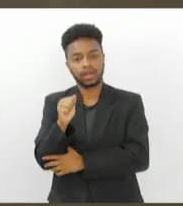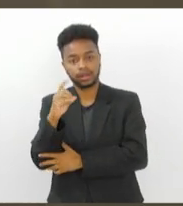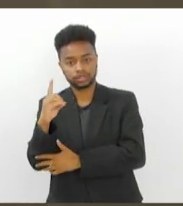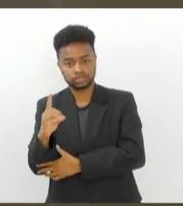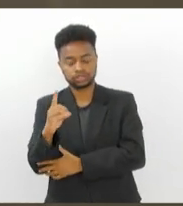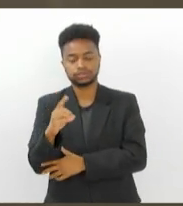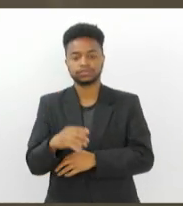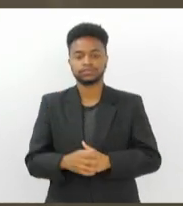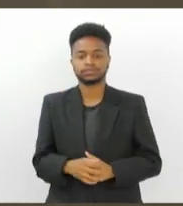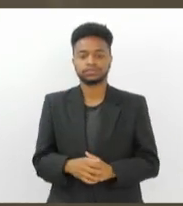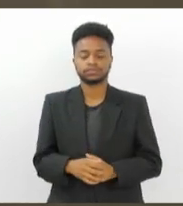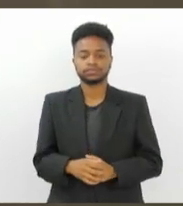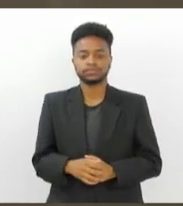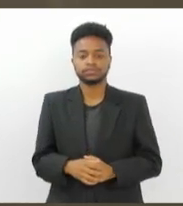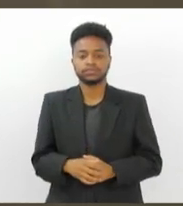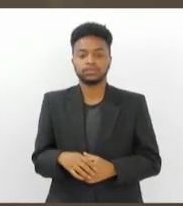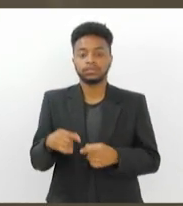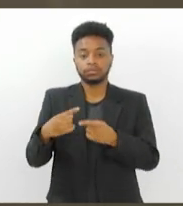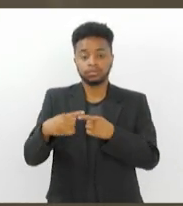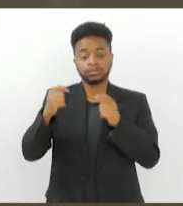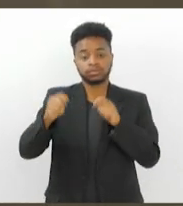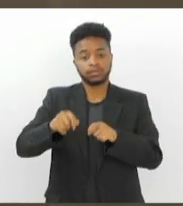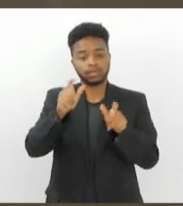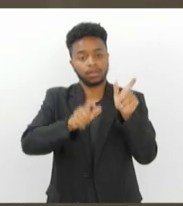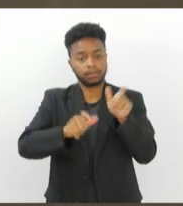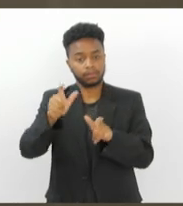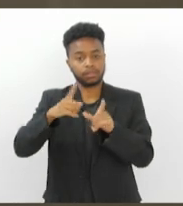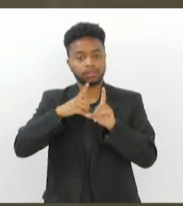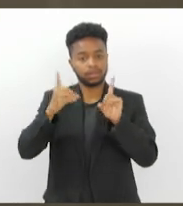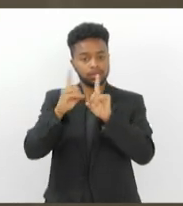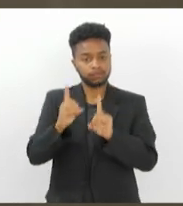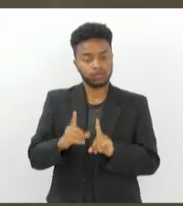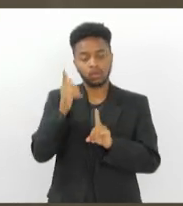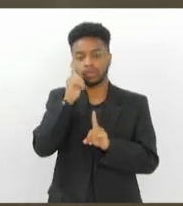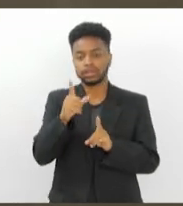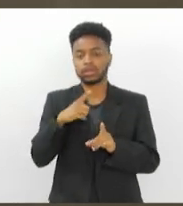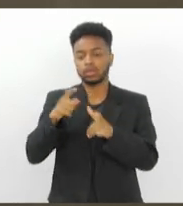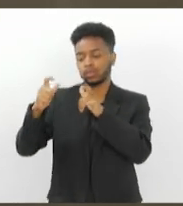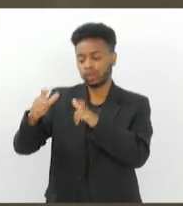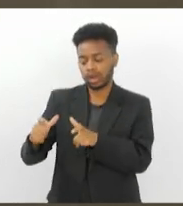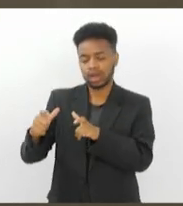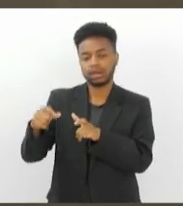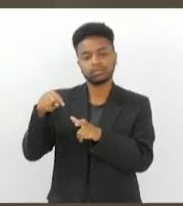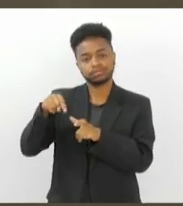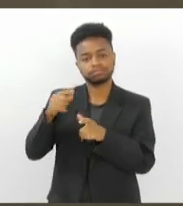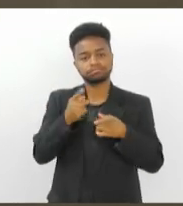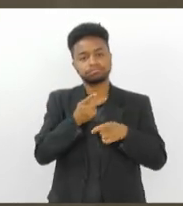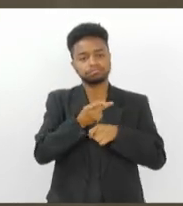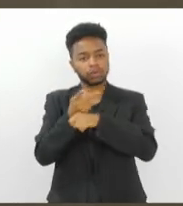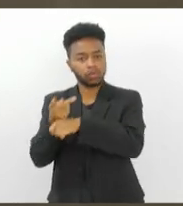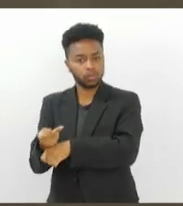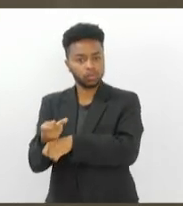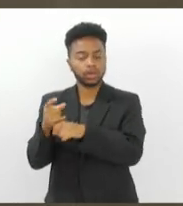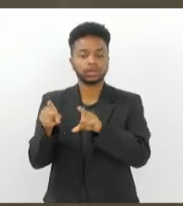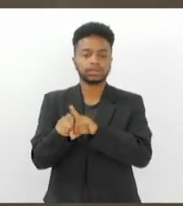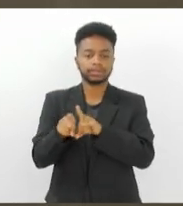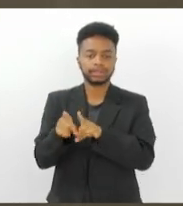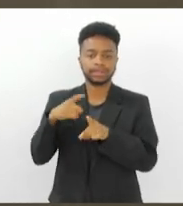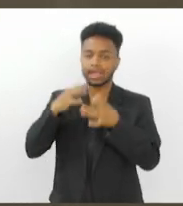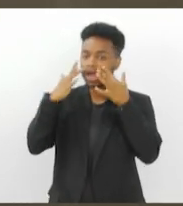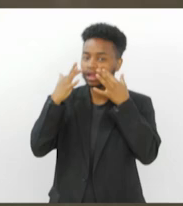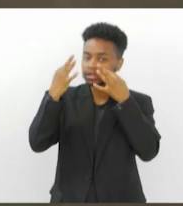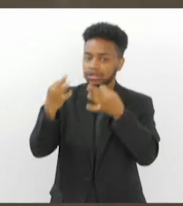atendimento ao deficiente para que os deficientes possam e ter um local que eles procurem e que dê total